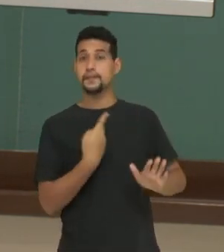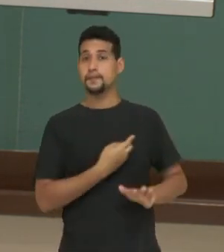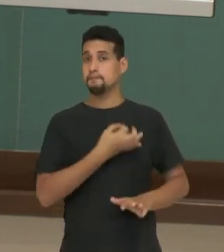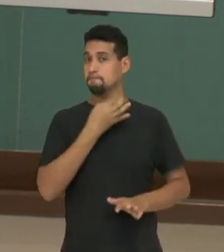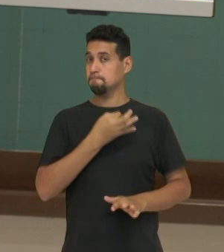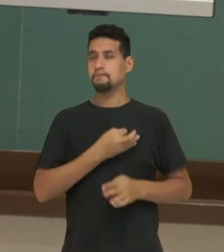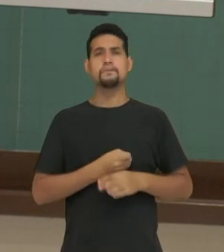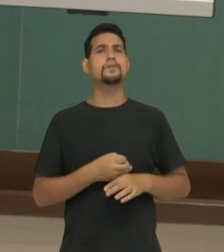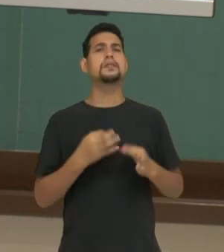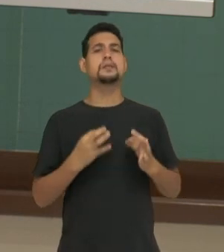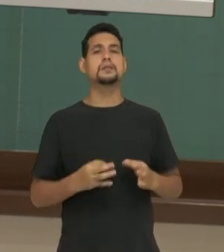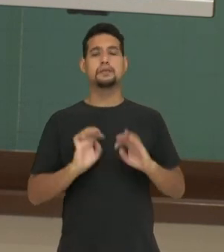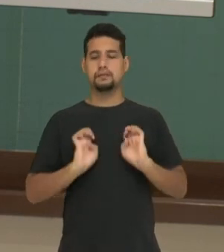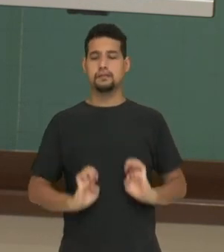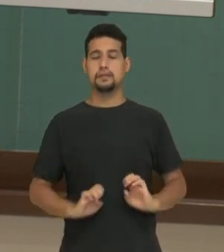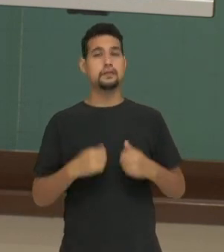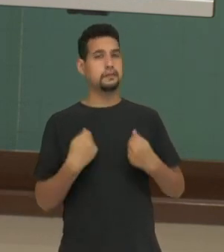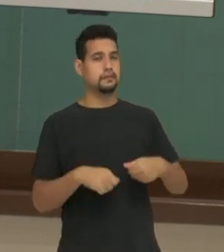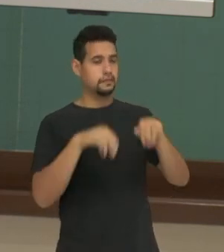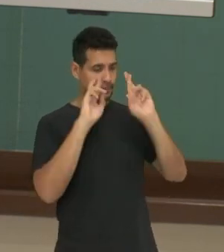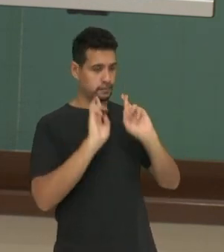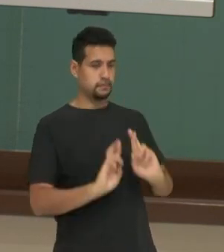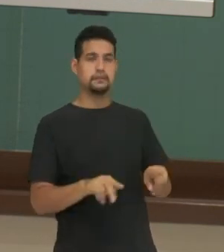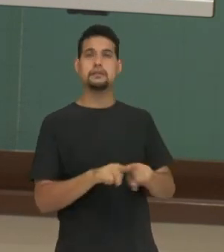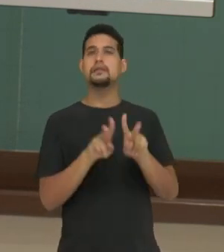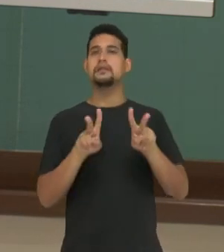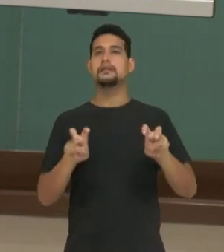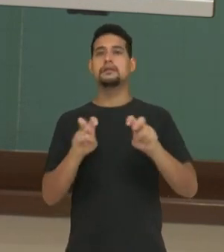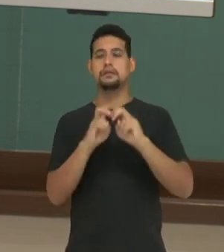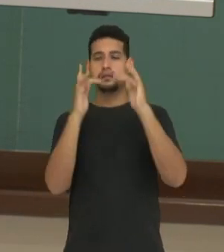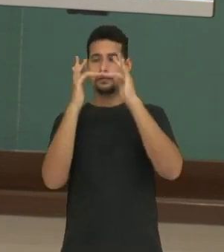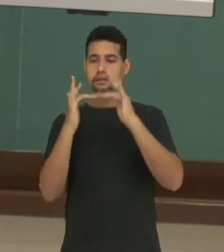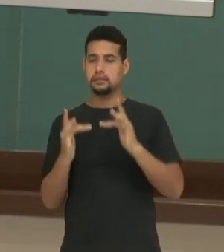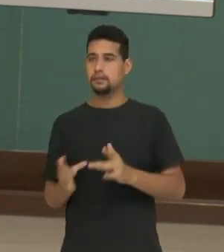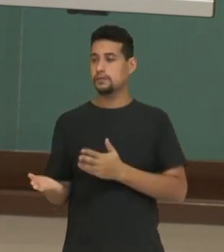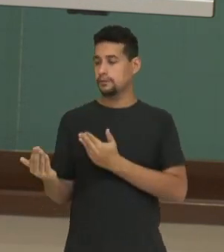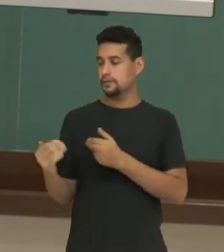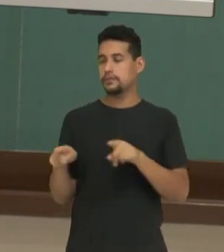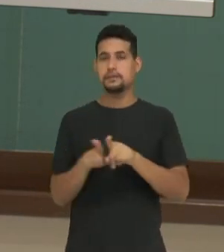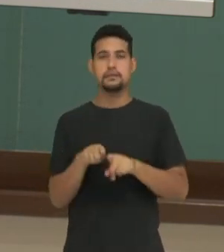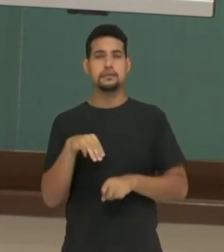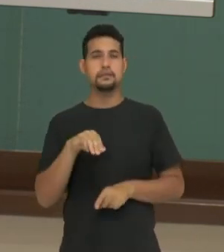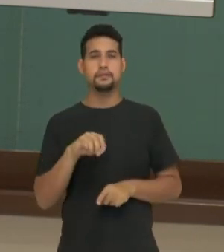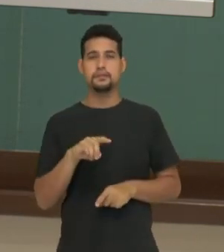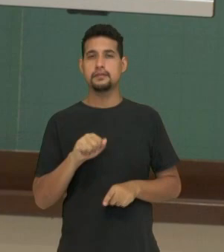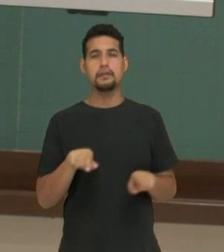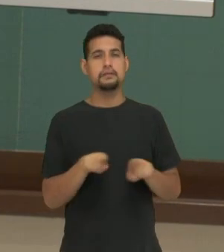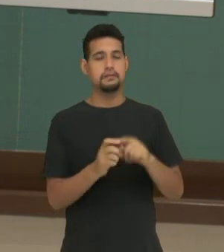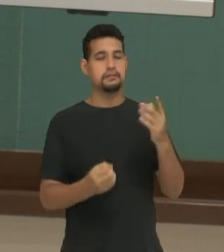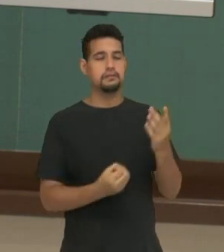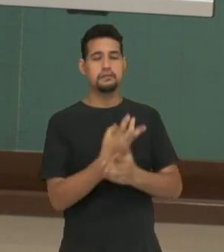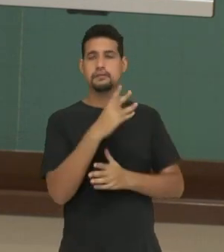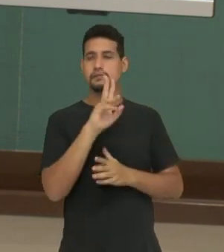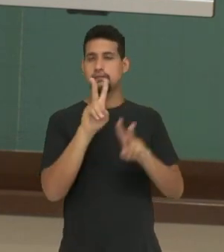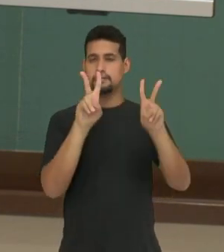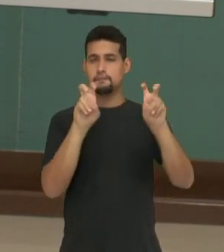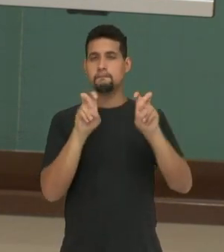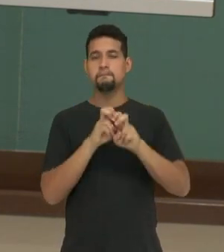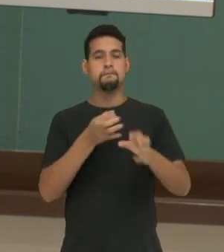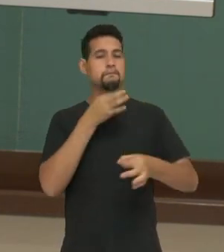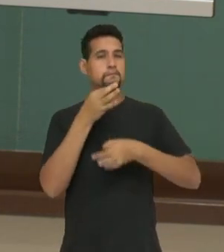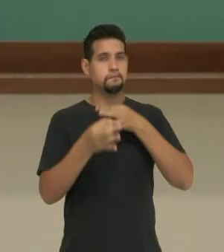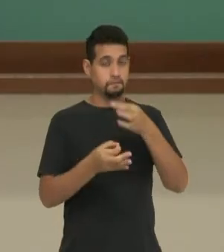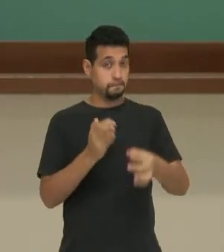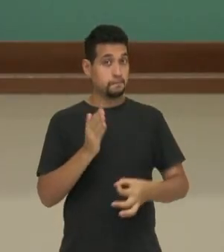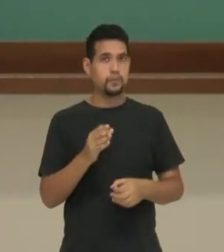forma crítica, ética e respeitosa sobre a relação entre a juventude e a moda e produzimos um texto opinativo,